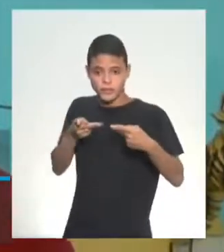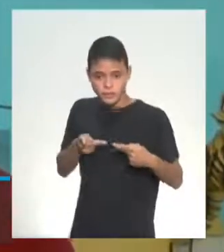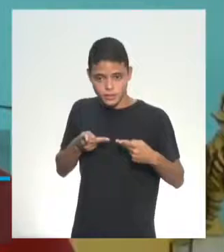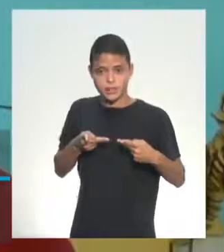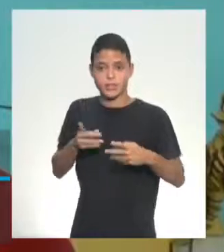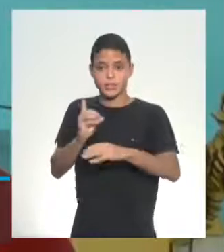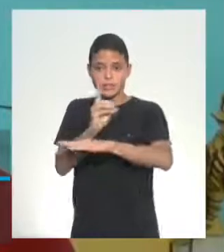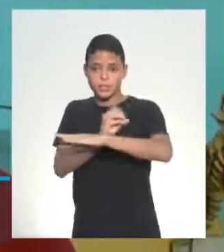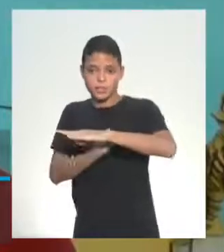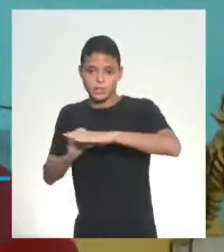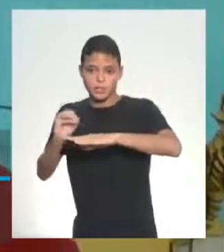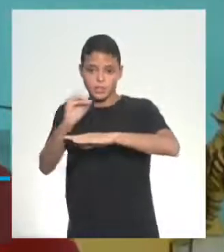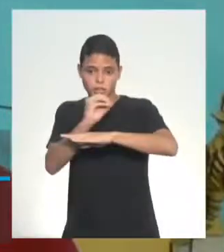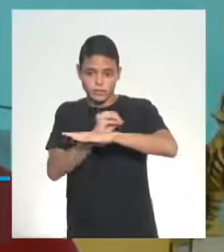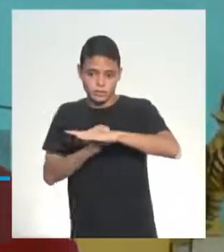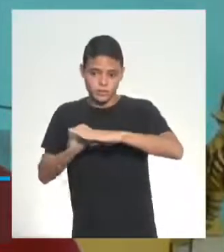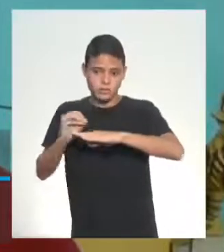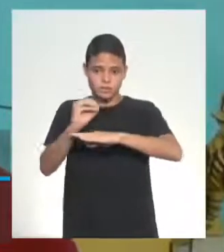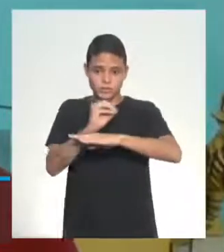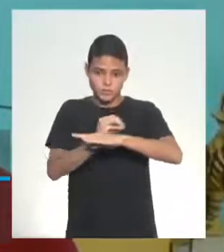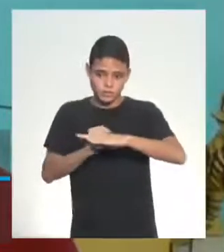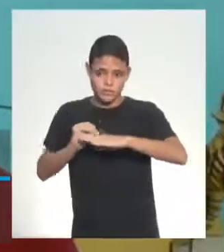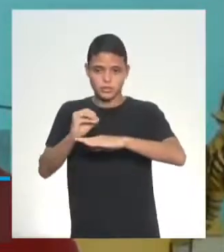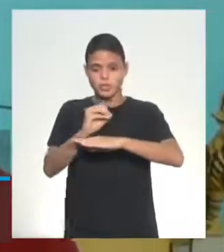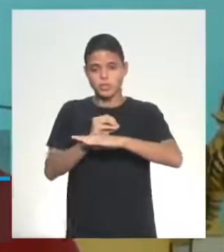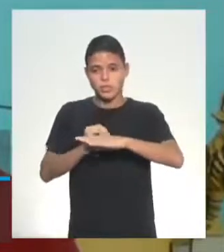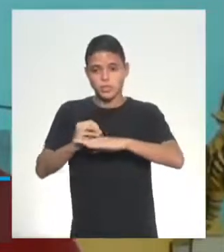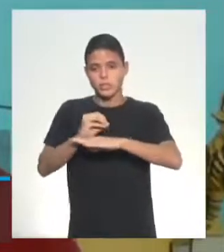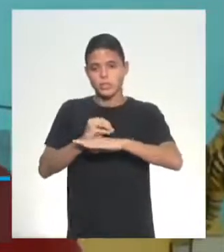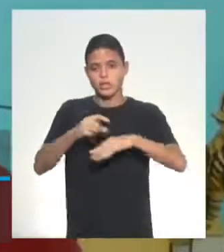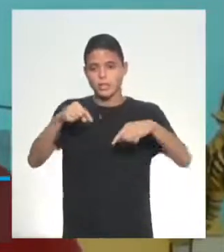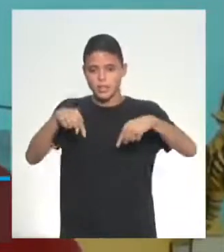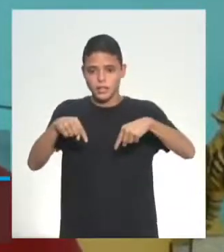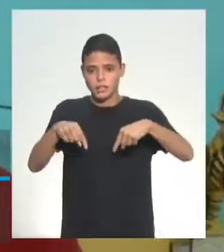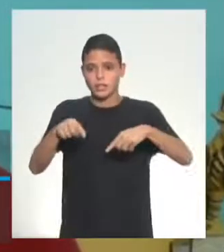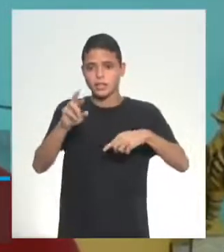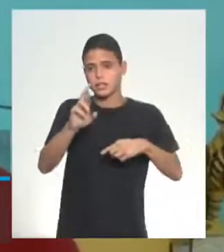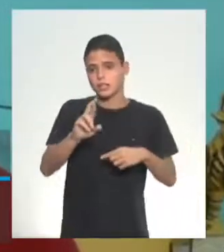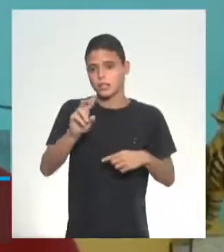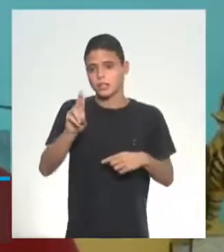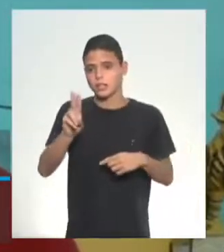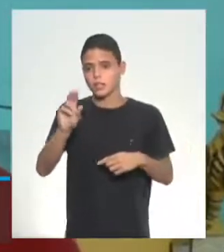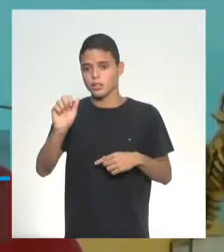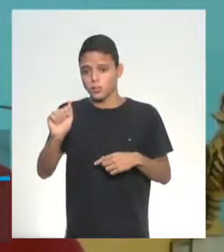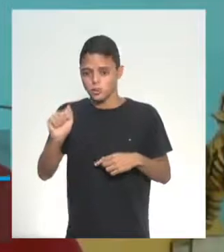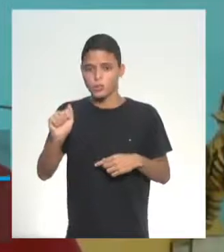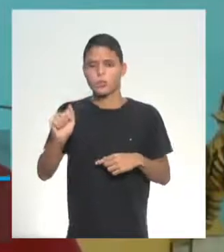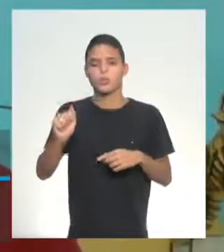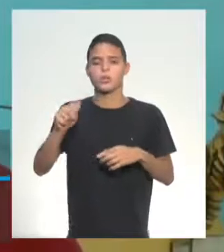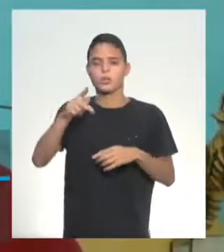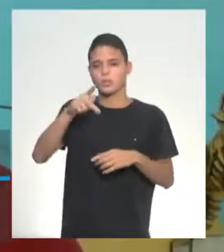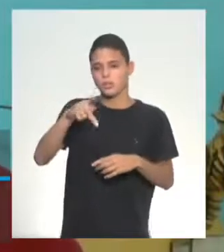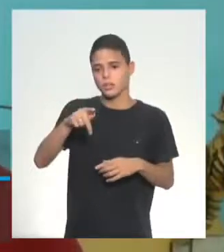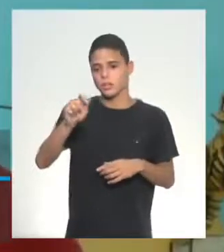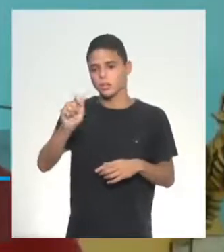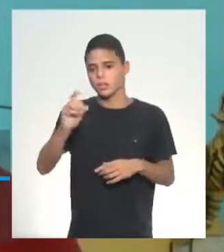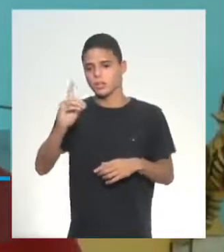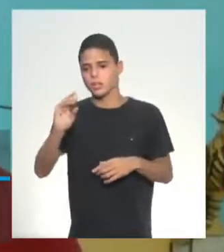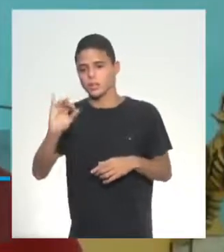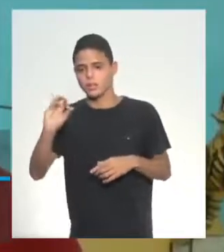Inovação da Educação Básica Paulista, que está localizado à Rua Padre Chico, 420, aqui no bairro